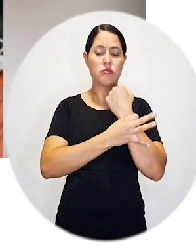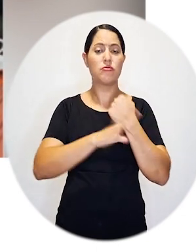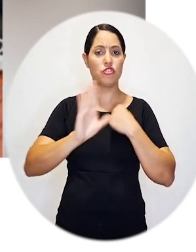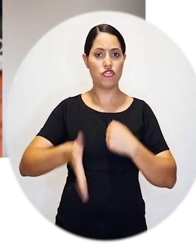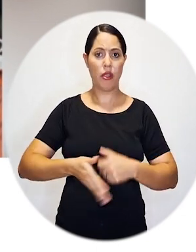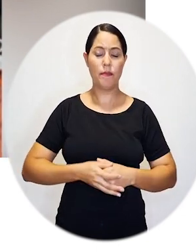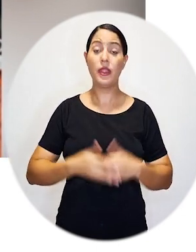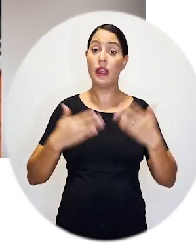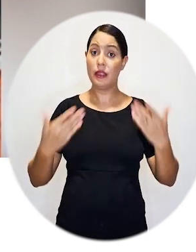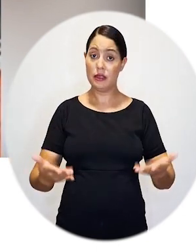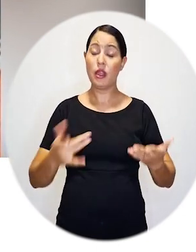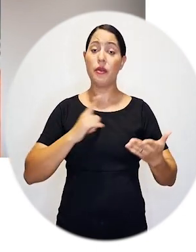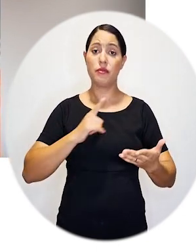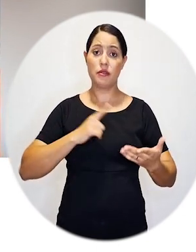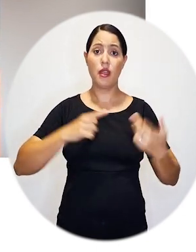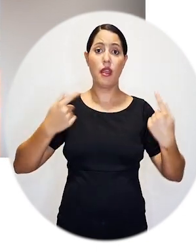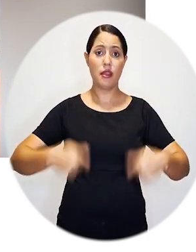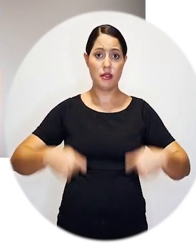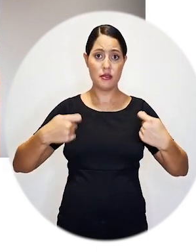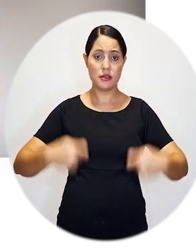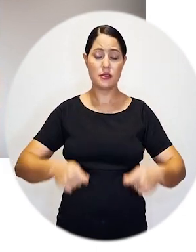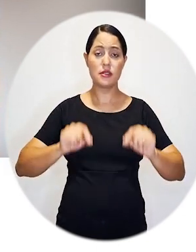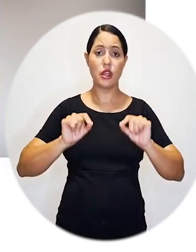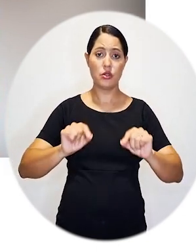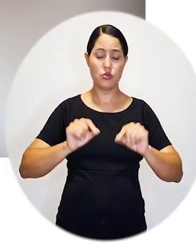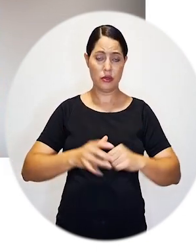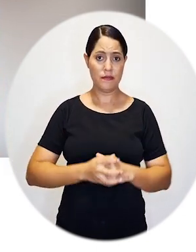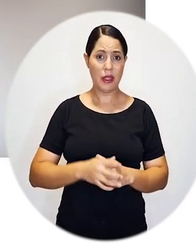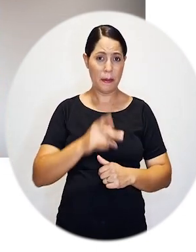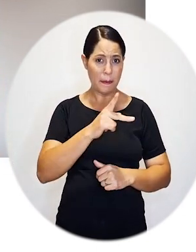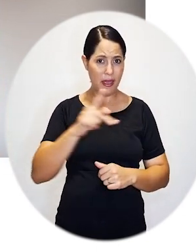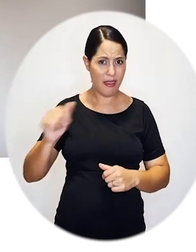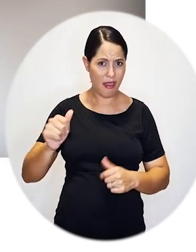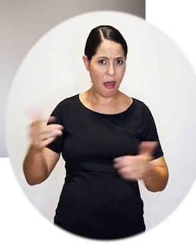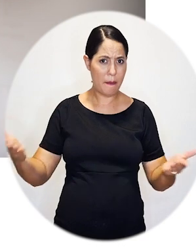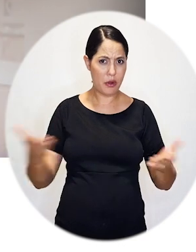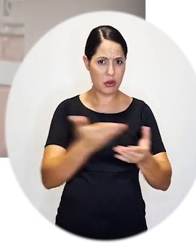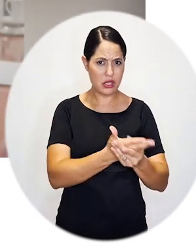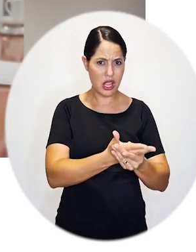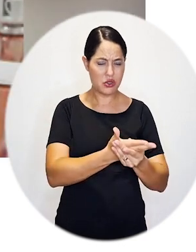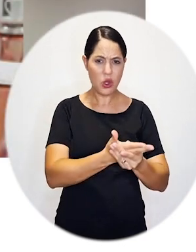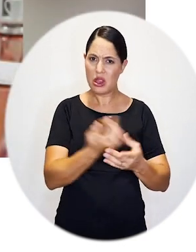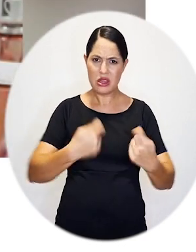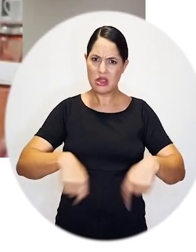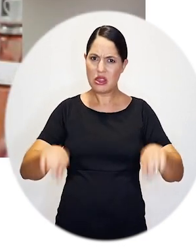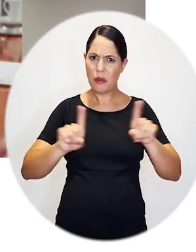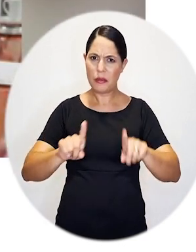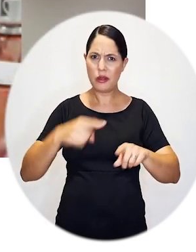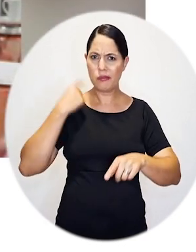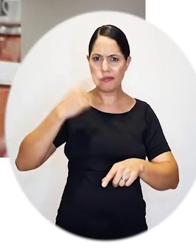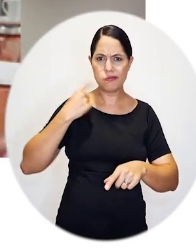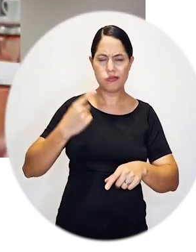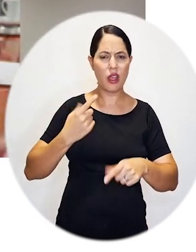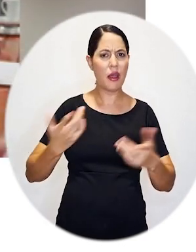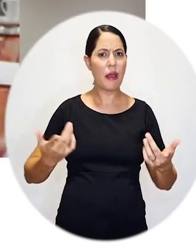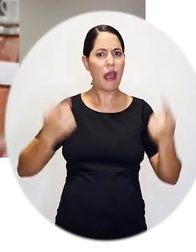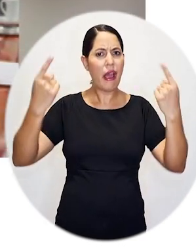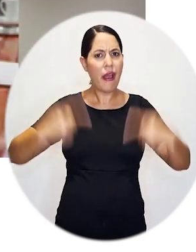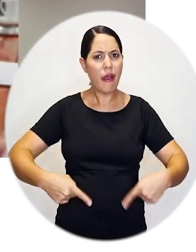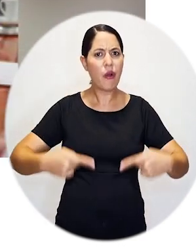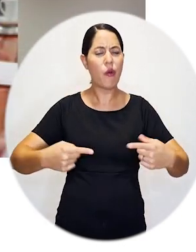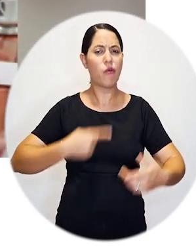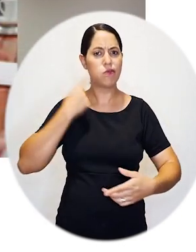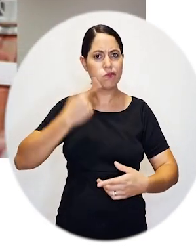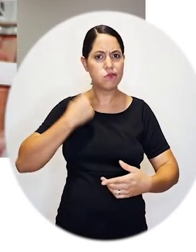Constituição. A entidade considera a dispensa da advocacia em ações de alimentos uma afronta aos princípios